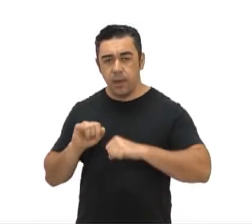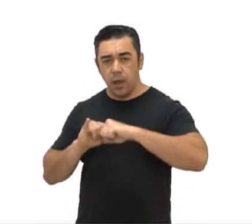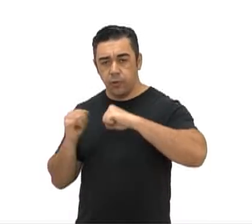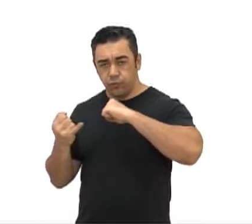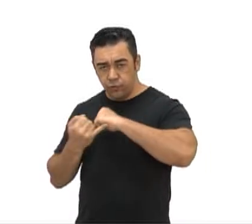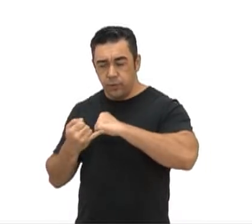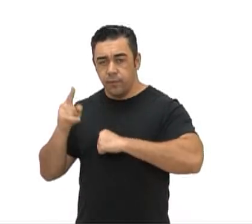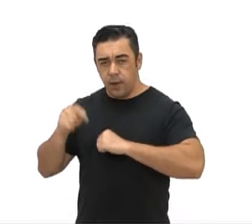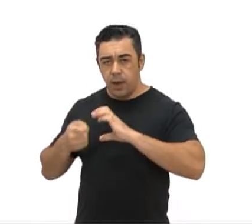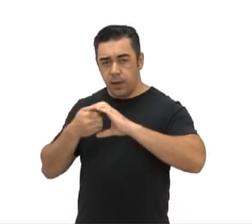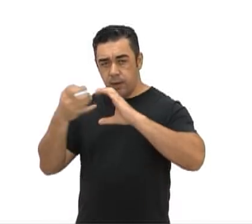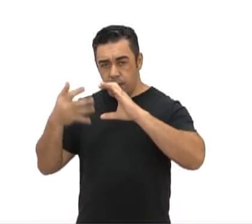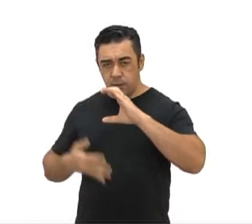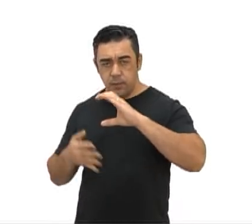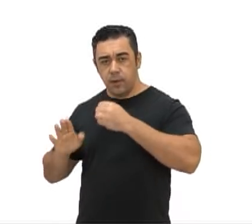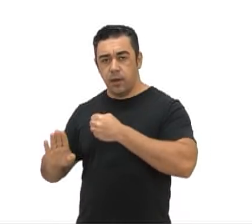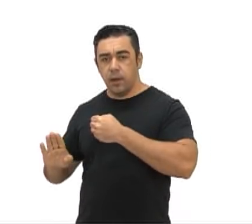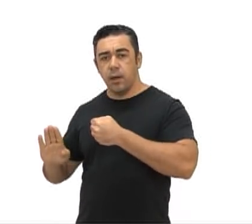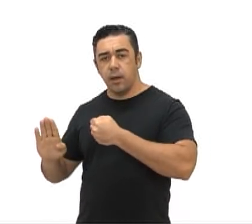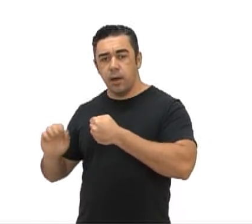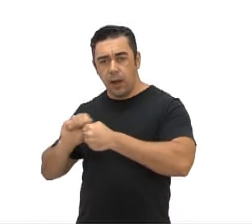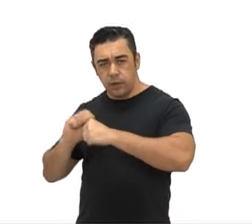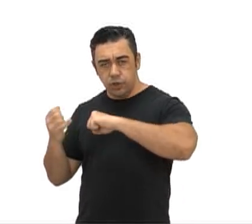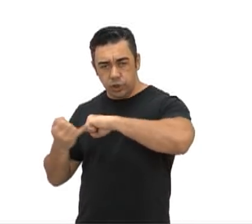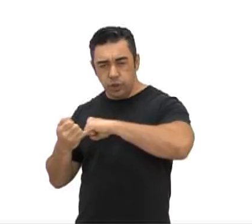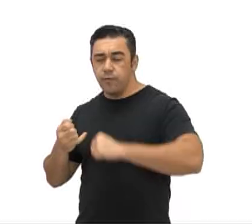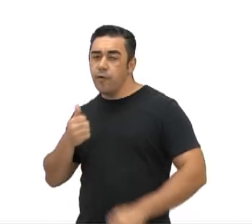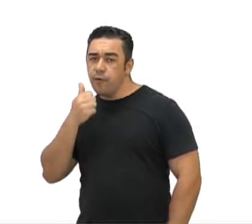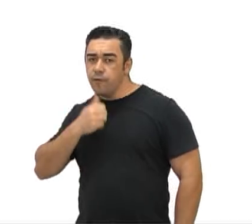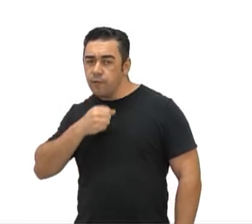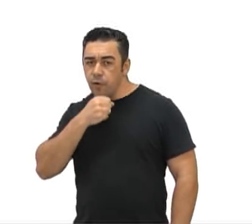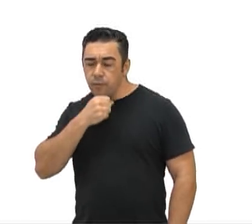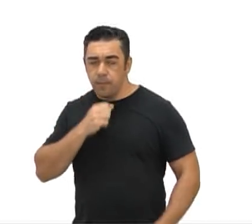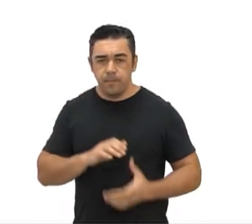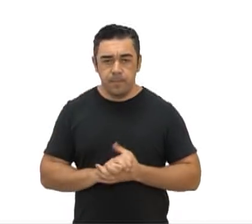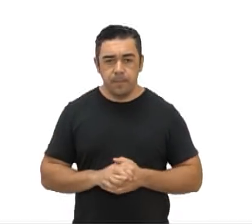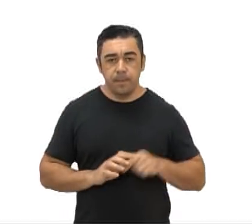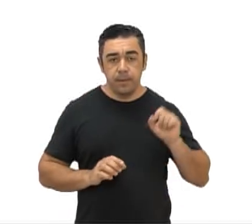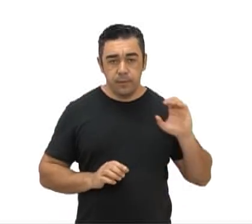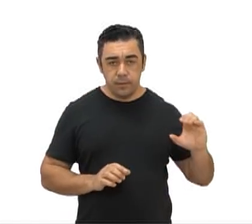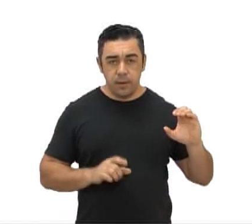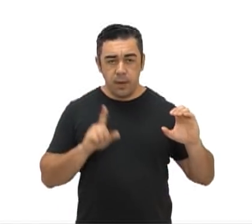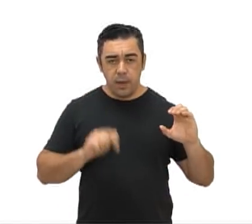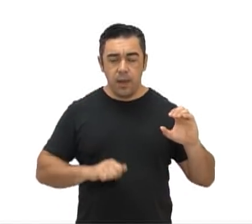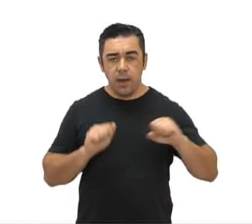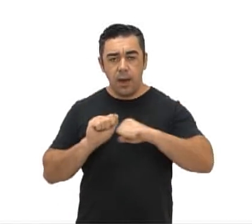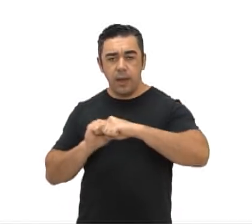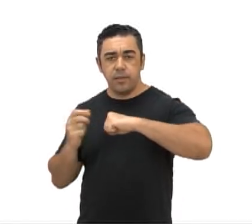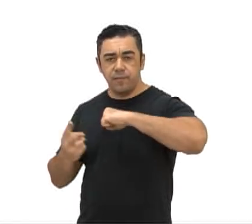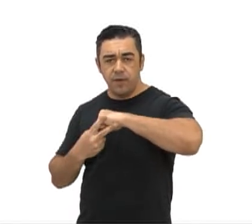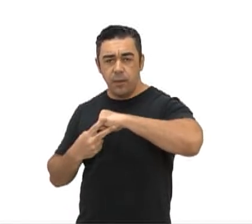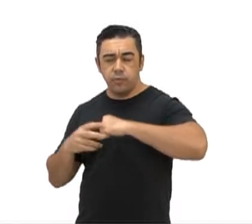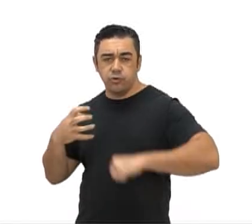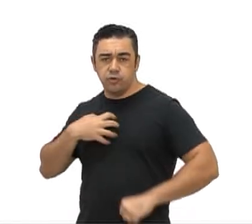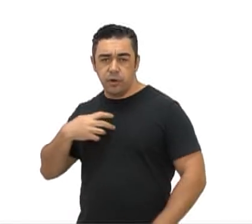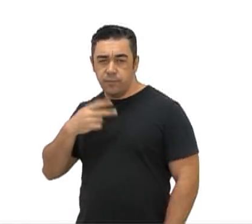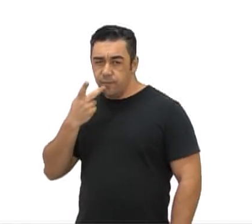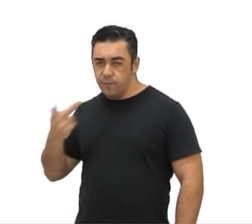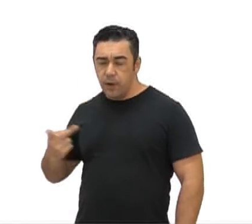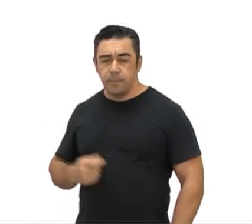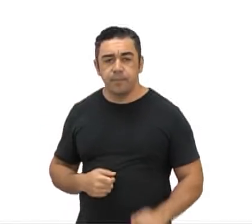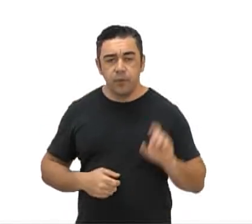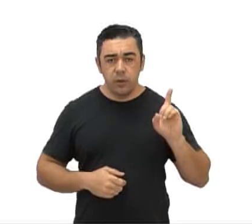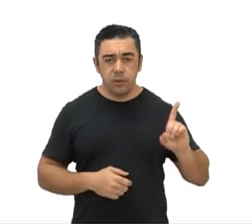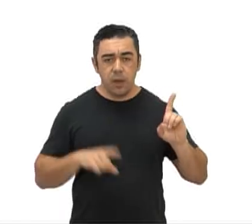adjetivo que caracteriza o adjetivo avó? C. Trata-se de um advérbio de modo? Ou D. É um